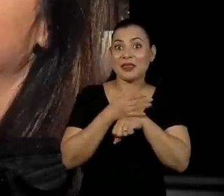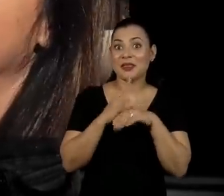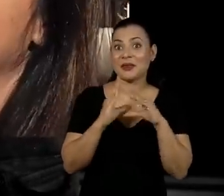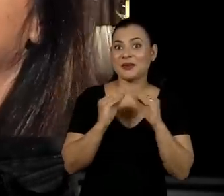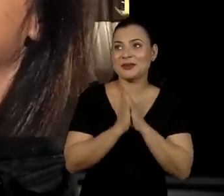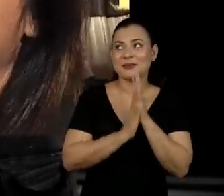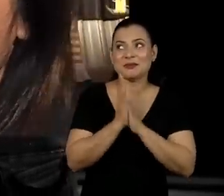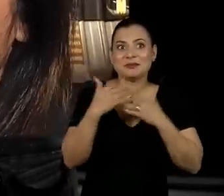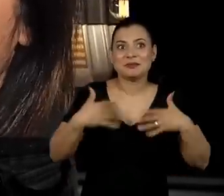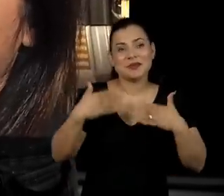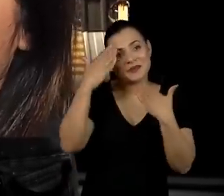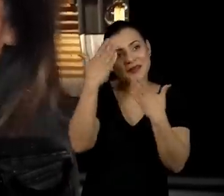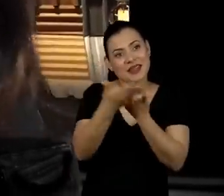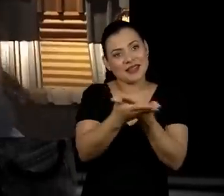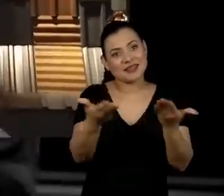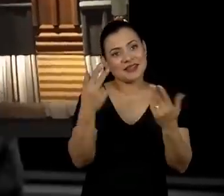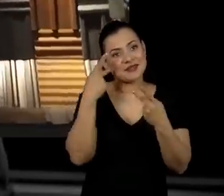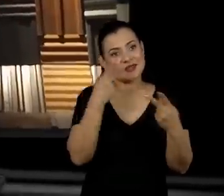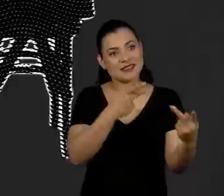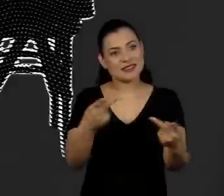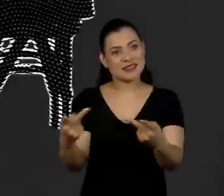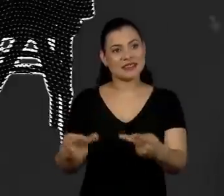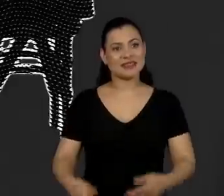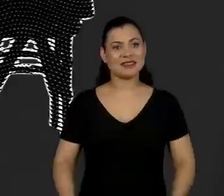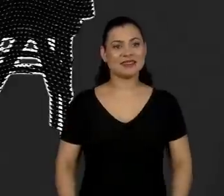Obrigado pela visita